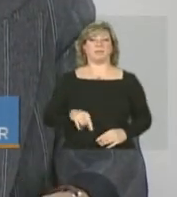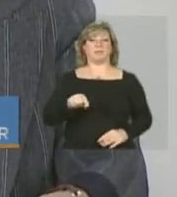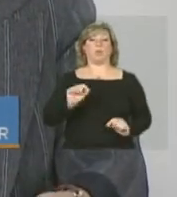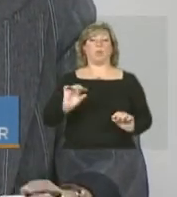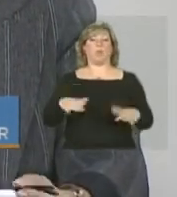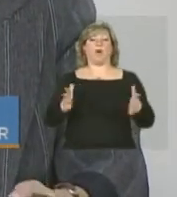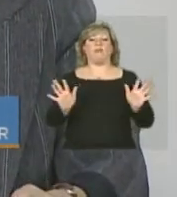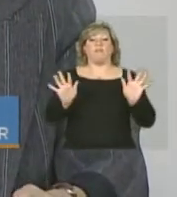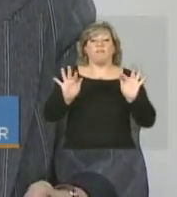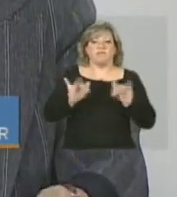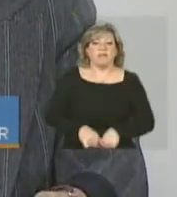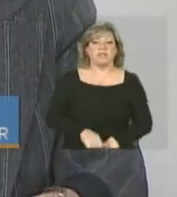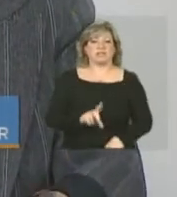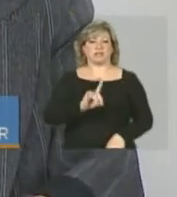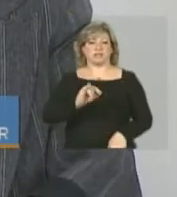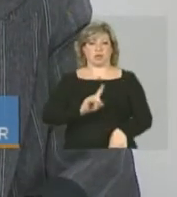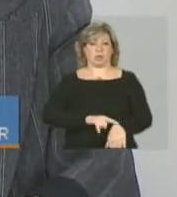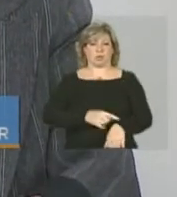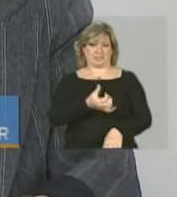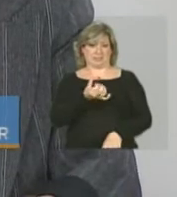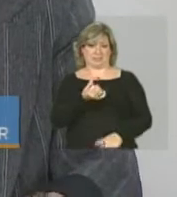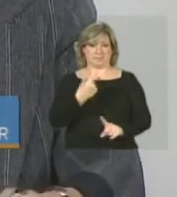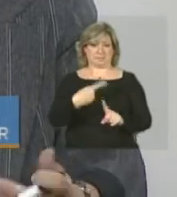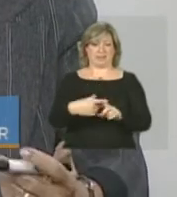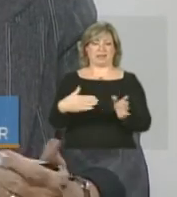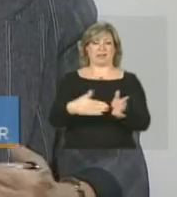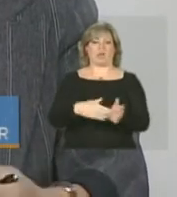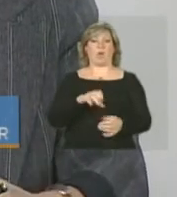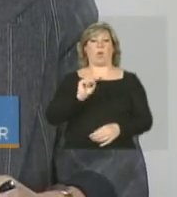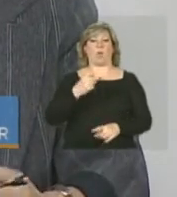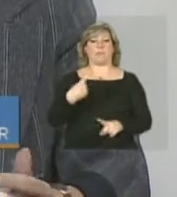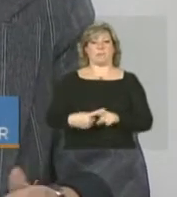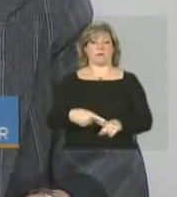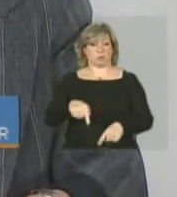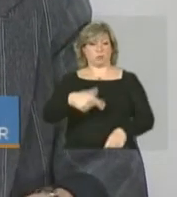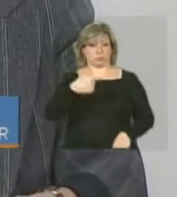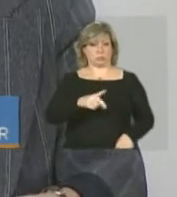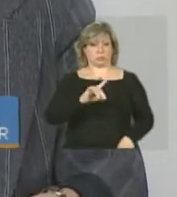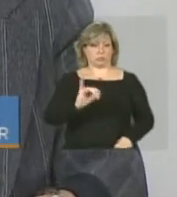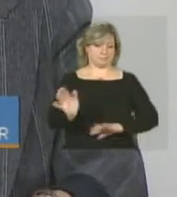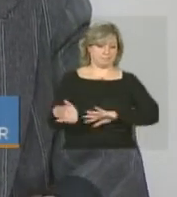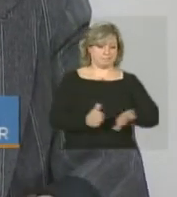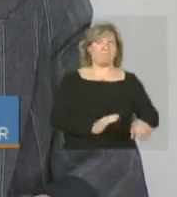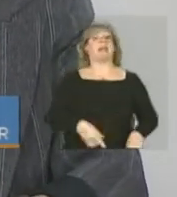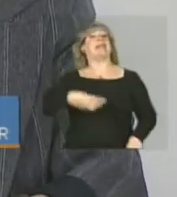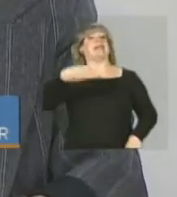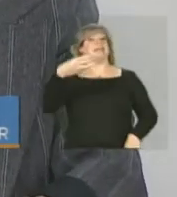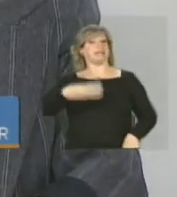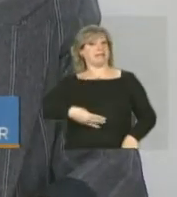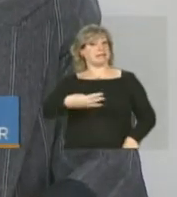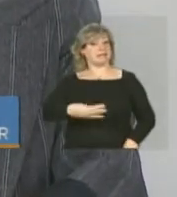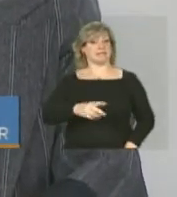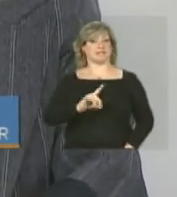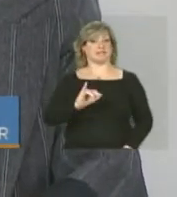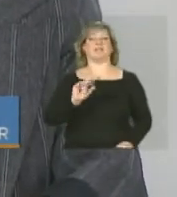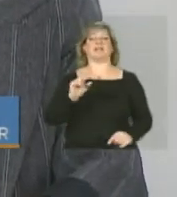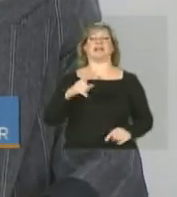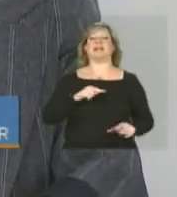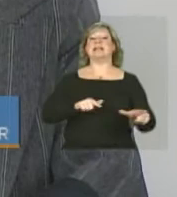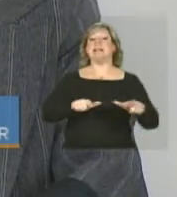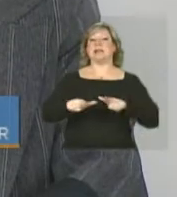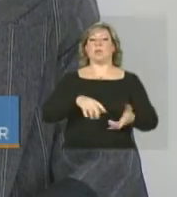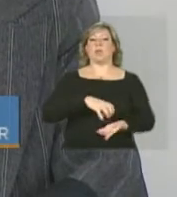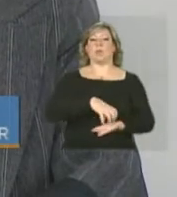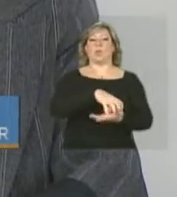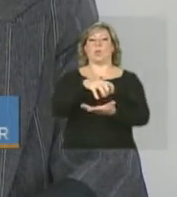final do dia, das 18h30 às 20h30 do segundo dia. No terceiro dia, nós teremos trabalhos de grupo. Vamos